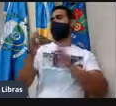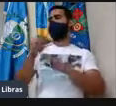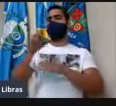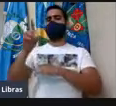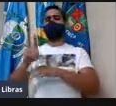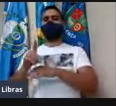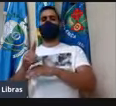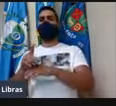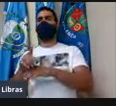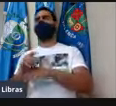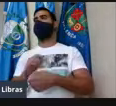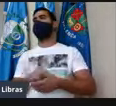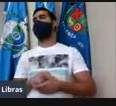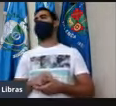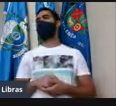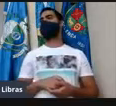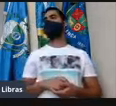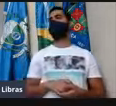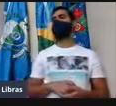Diretor Participativo.